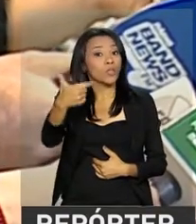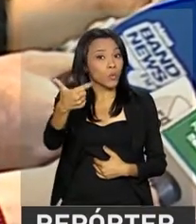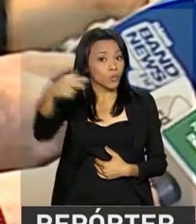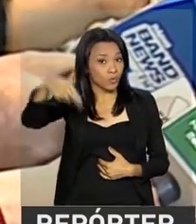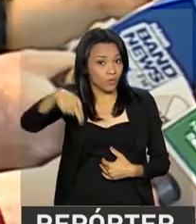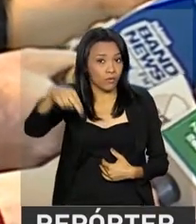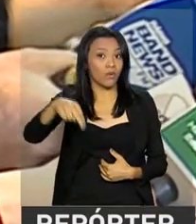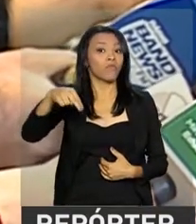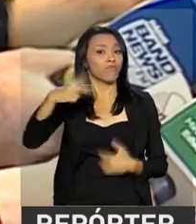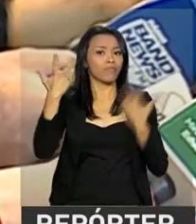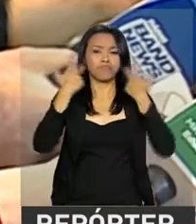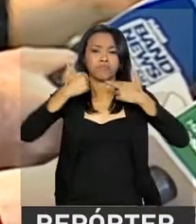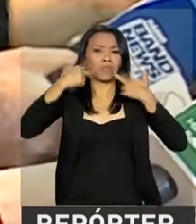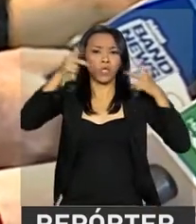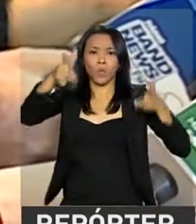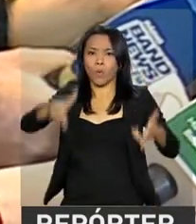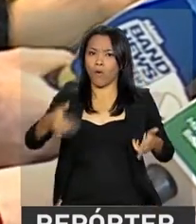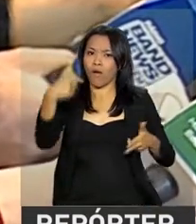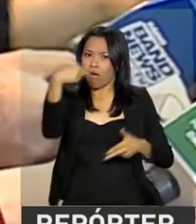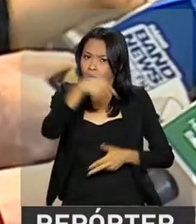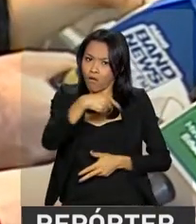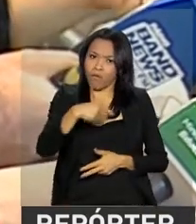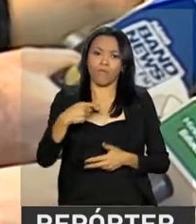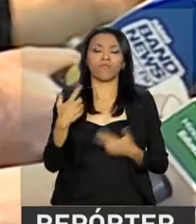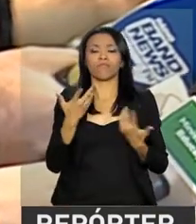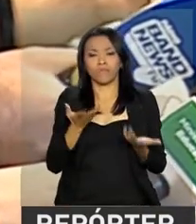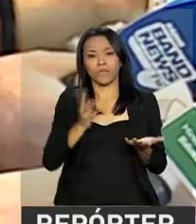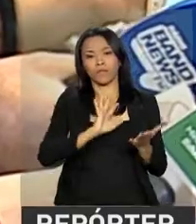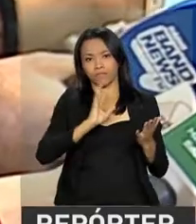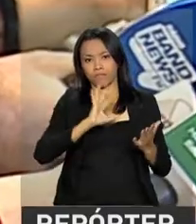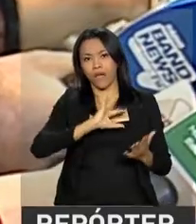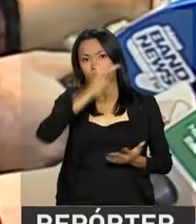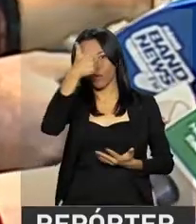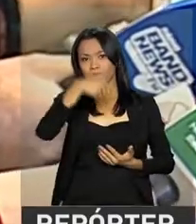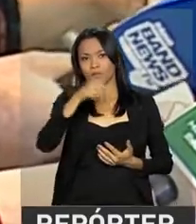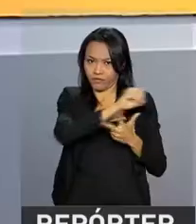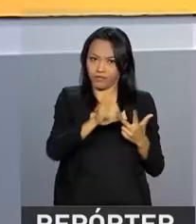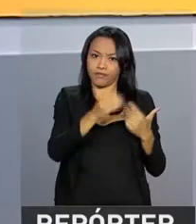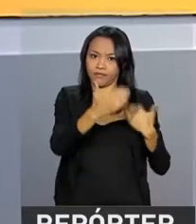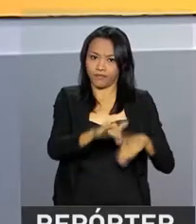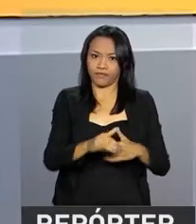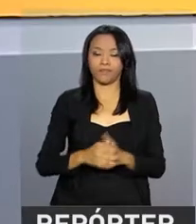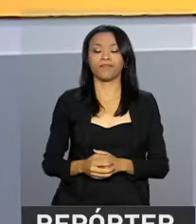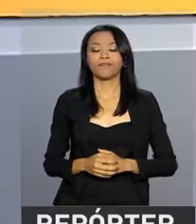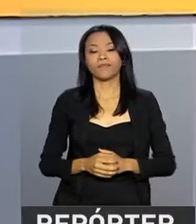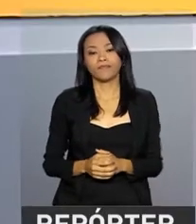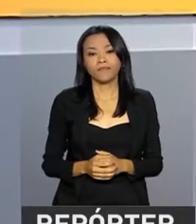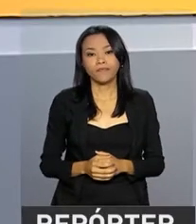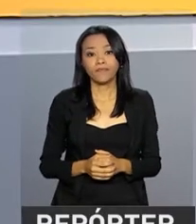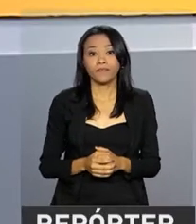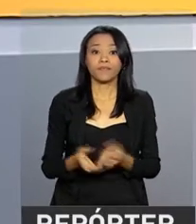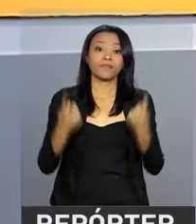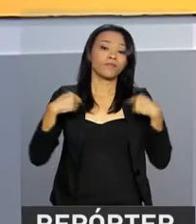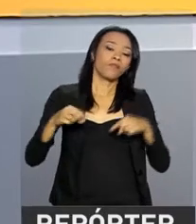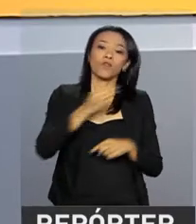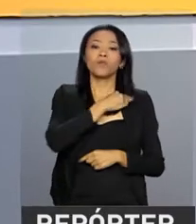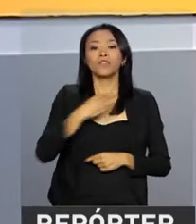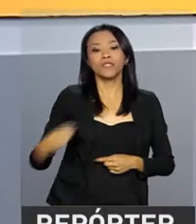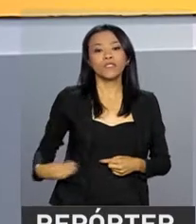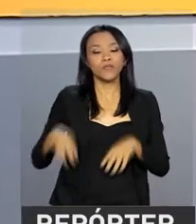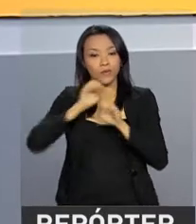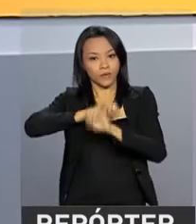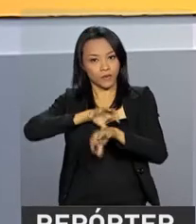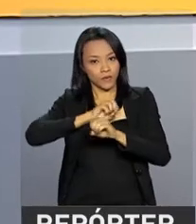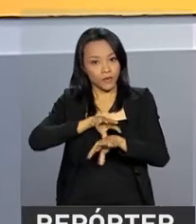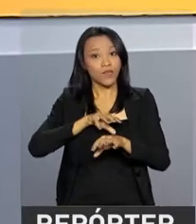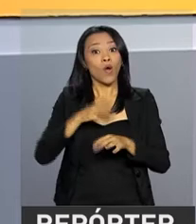ocorrer dentro da mesma normalidade e tranquilidade para os estudantes de todo o país. O ministro da Educação, Mendonça